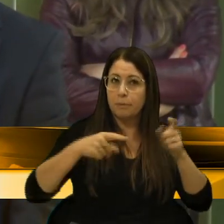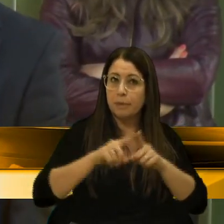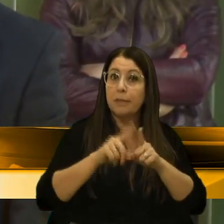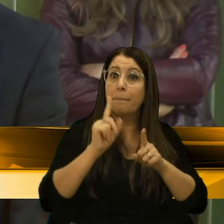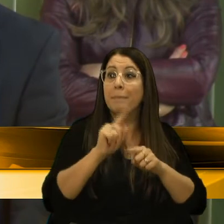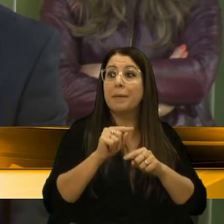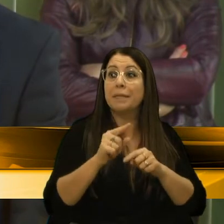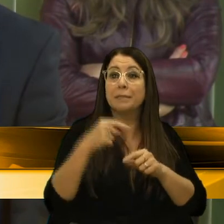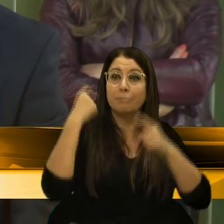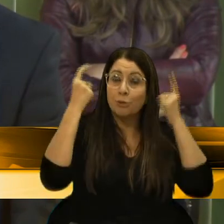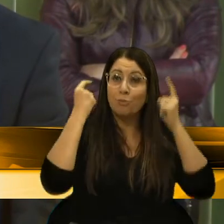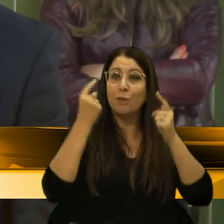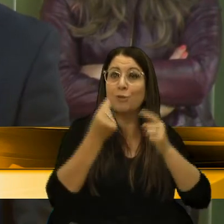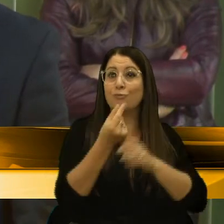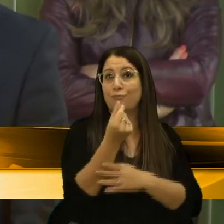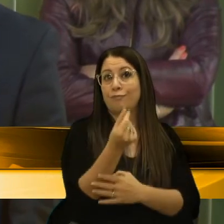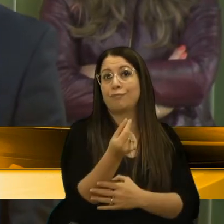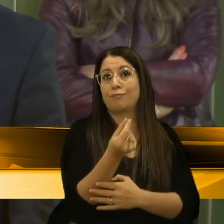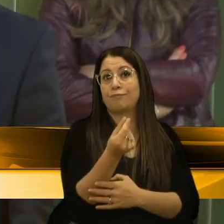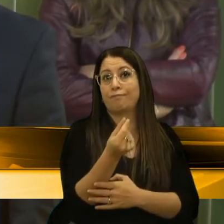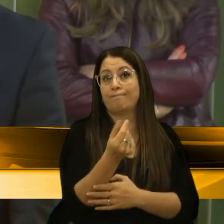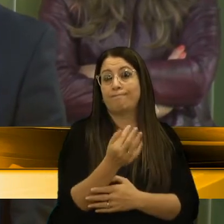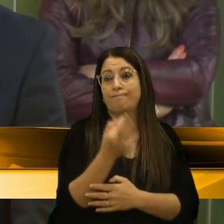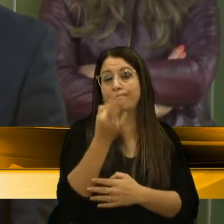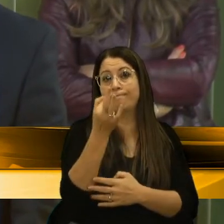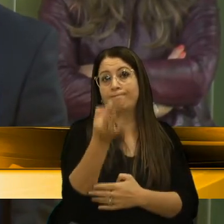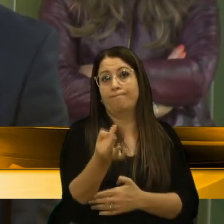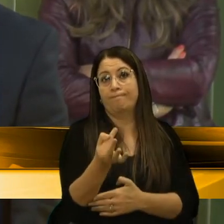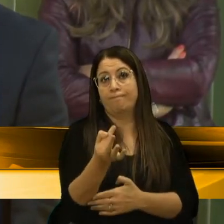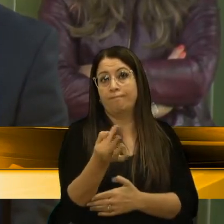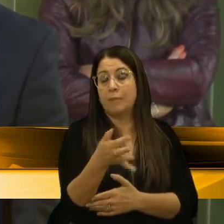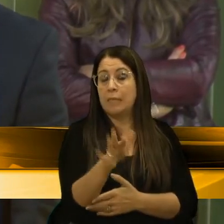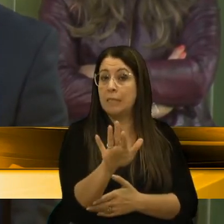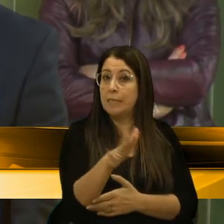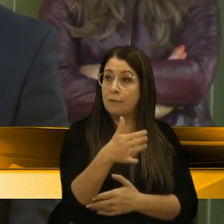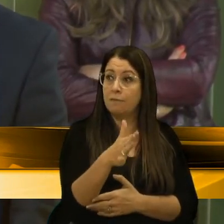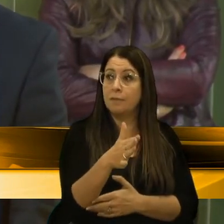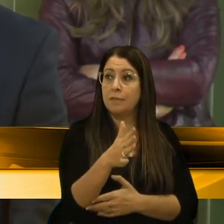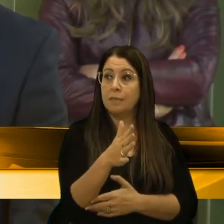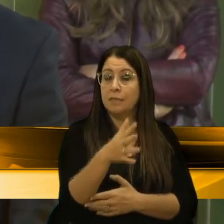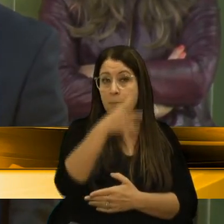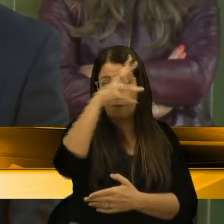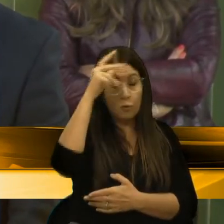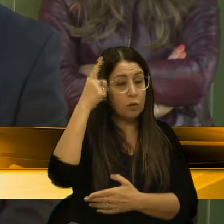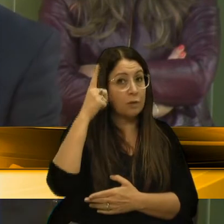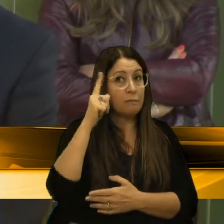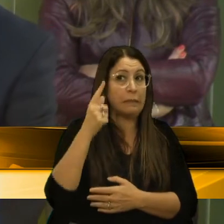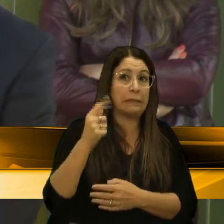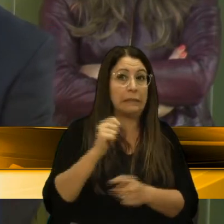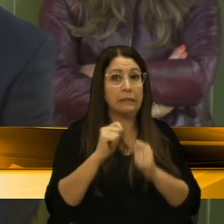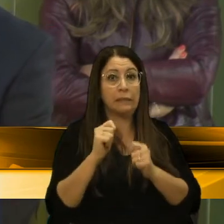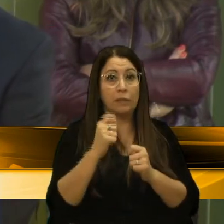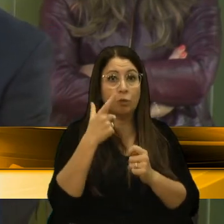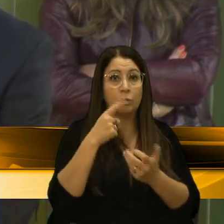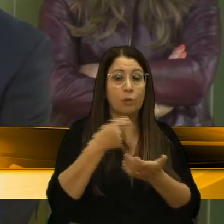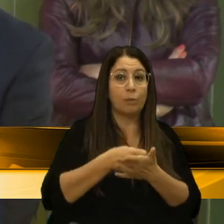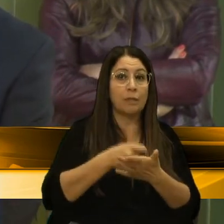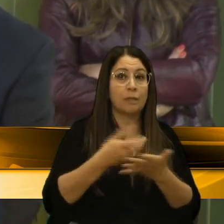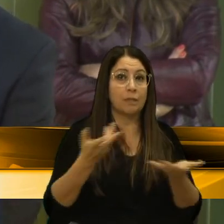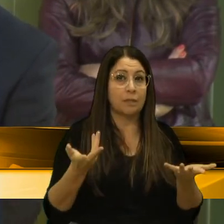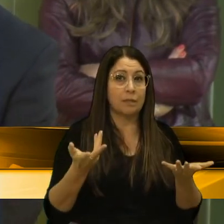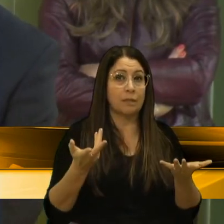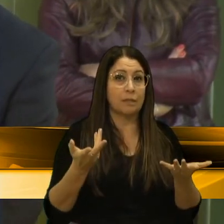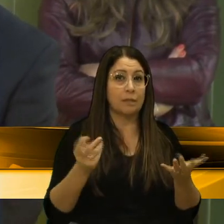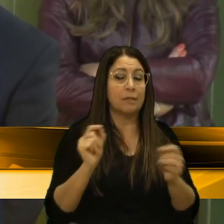questão financeira amanhã. Talvez o município fique apertado e tenha obrigações que deverá manter por causa